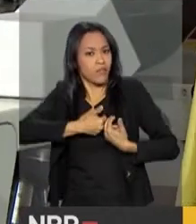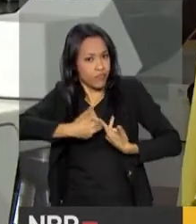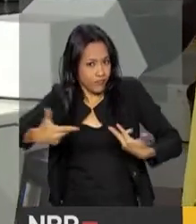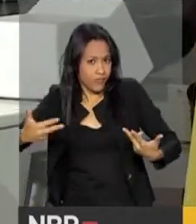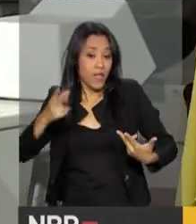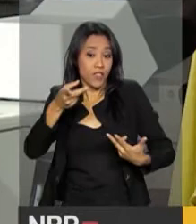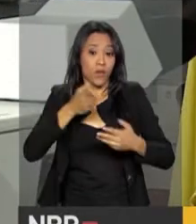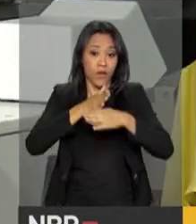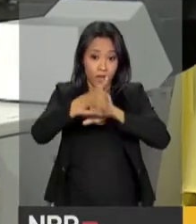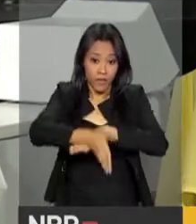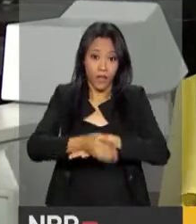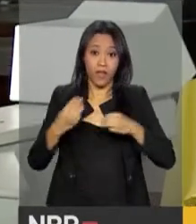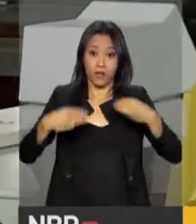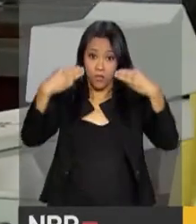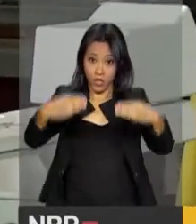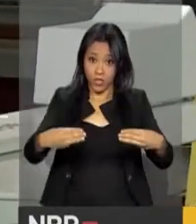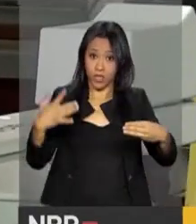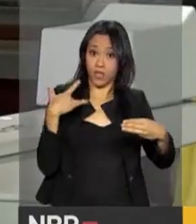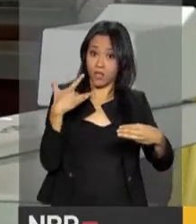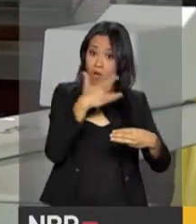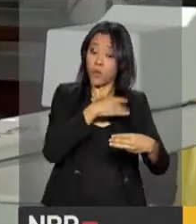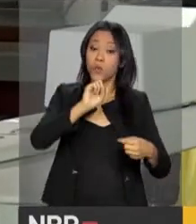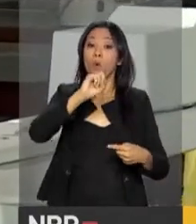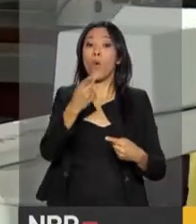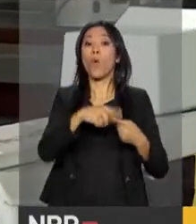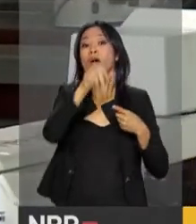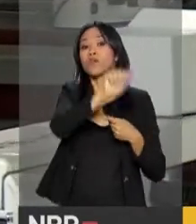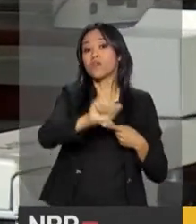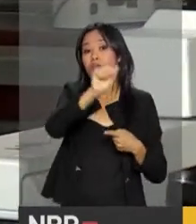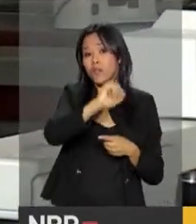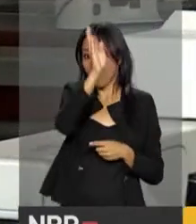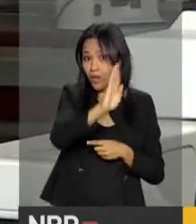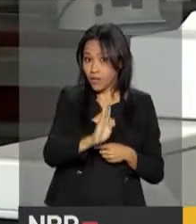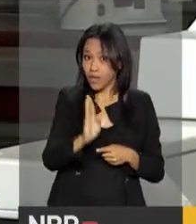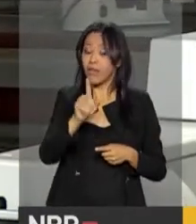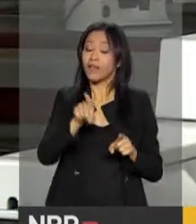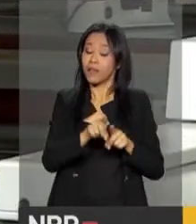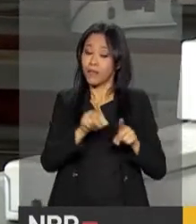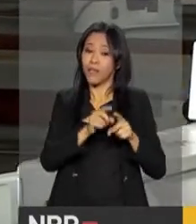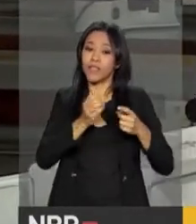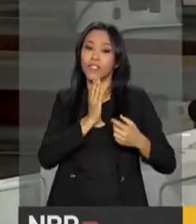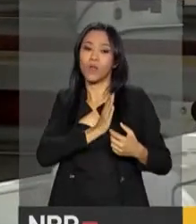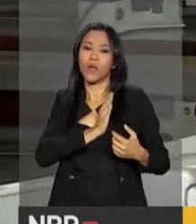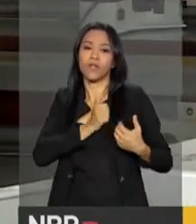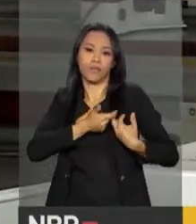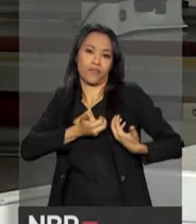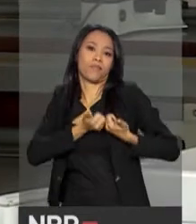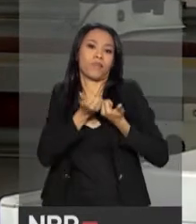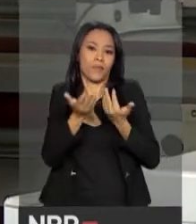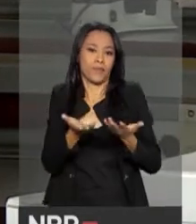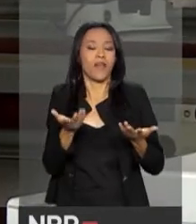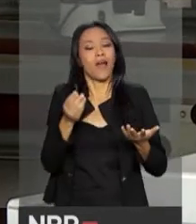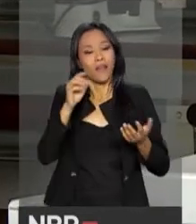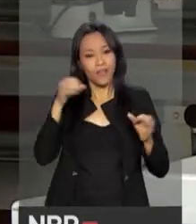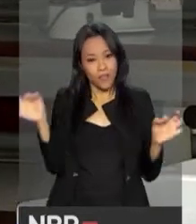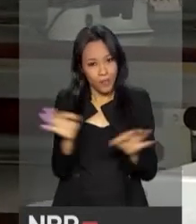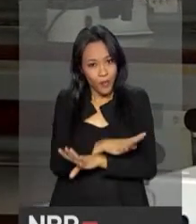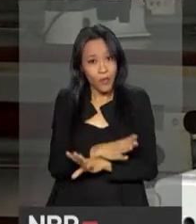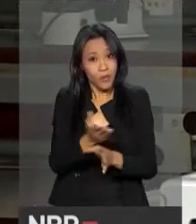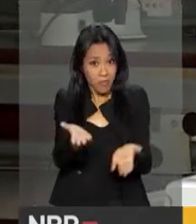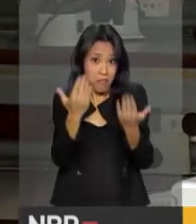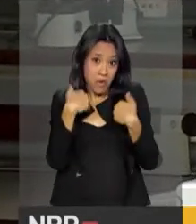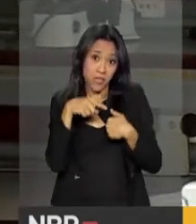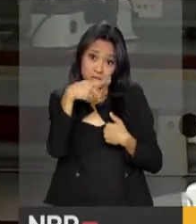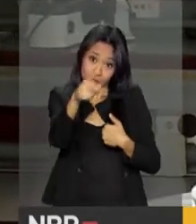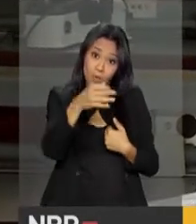acessar a página do ministério da saúde ou da associação brasileira de transplante de órgãos abto teó a gente fica por aqui mande também